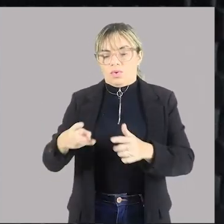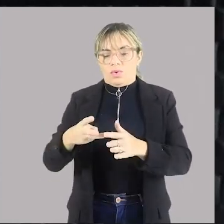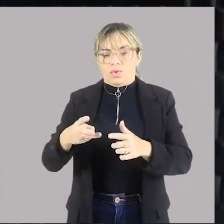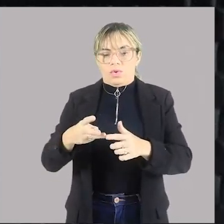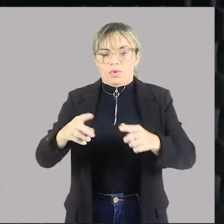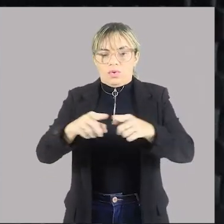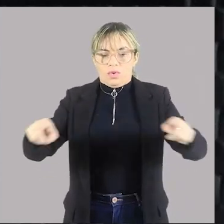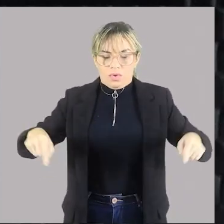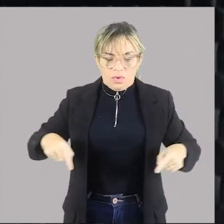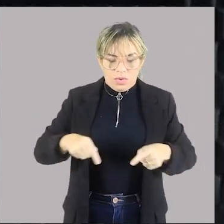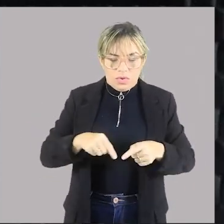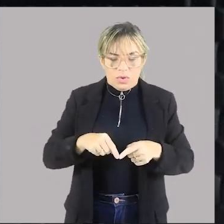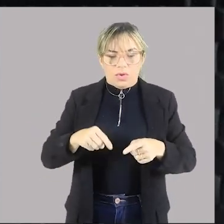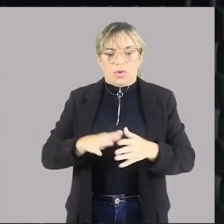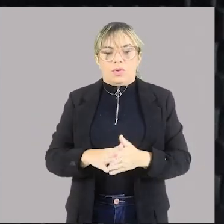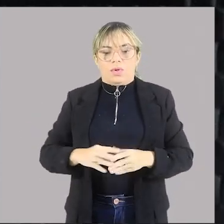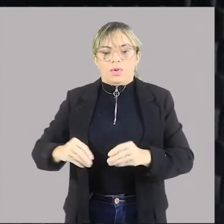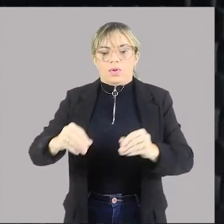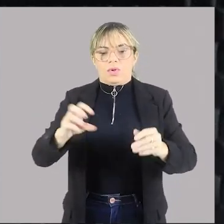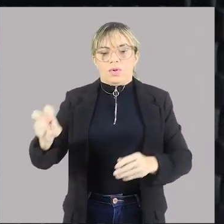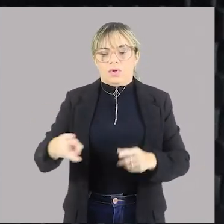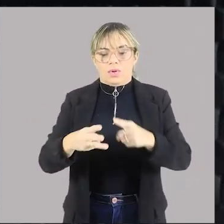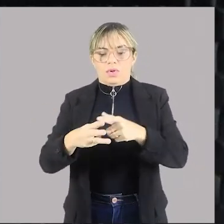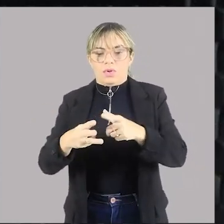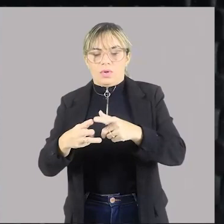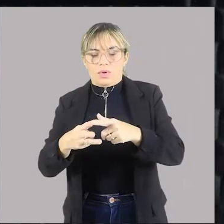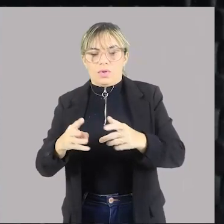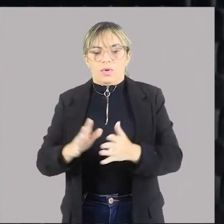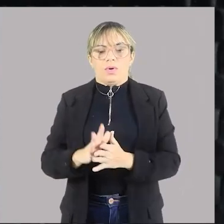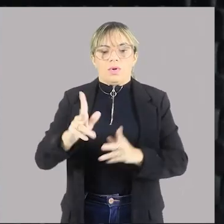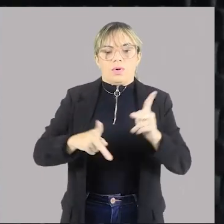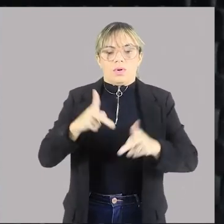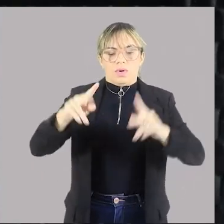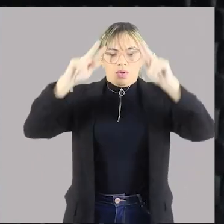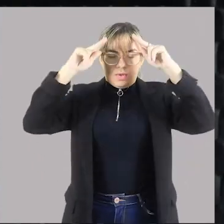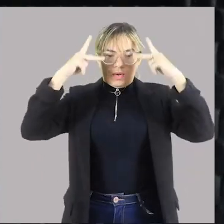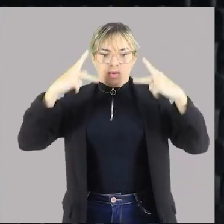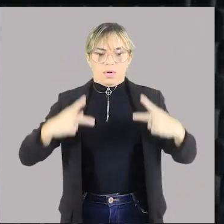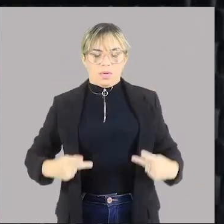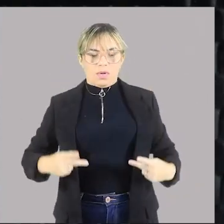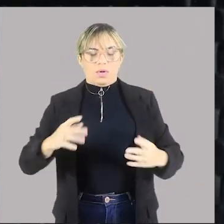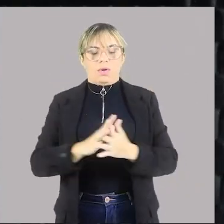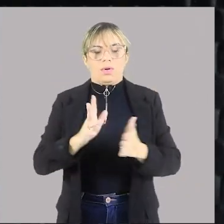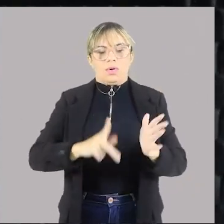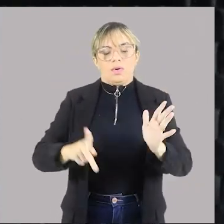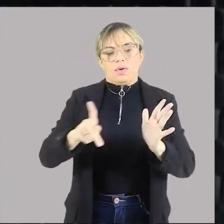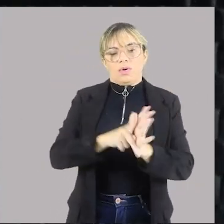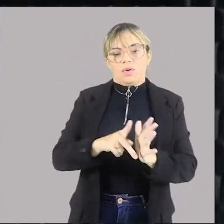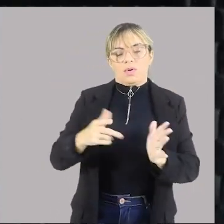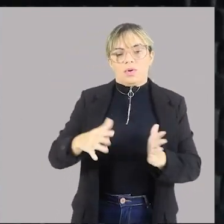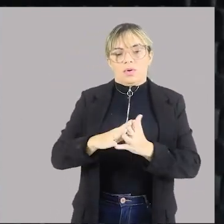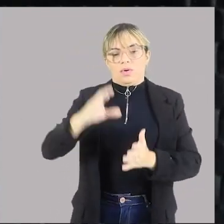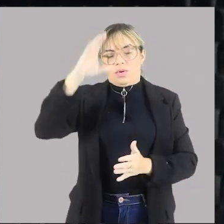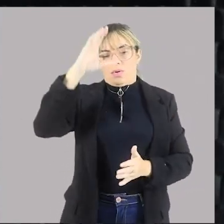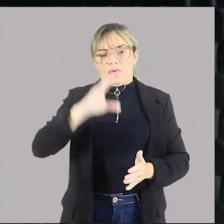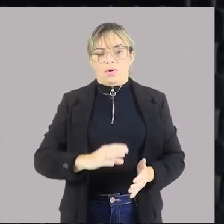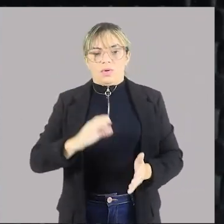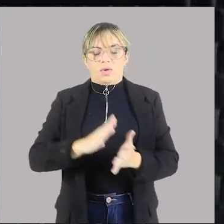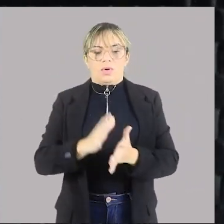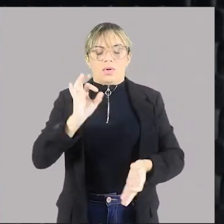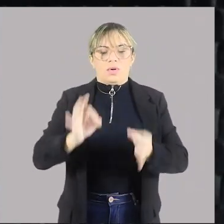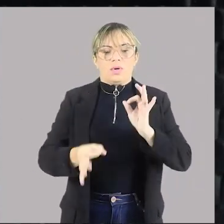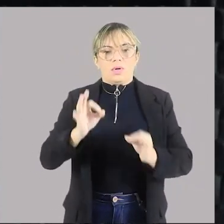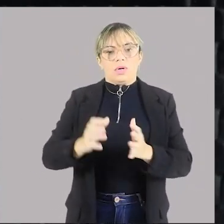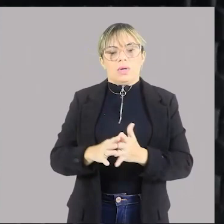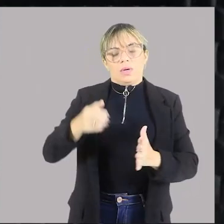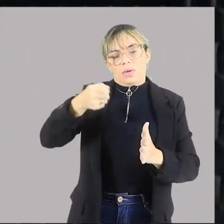povo é o elemento humano, também chamado de elemento humano, é a esfera pessoal em que a ordem jurídica constitucional é